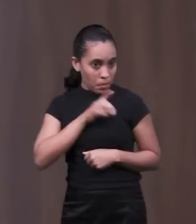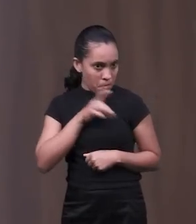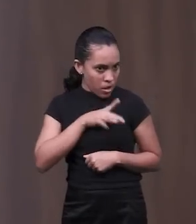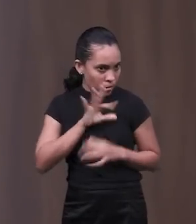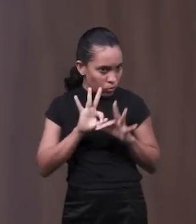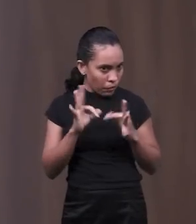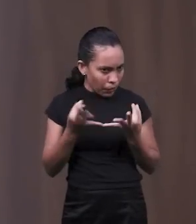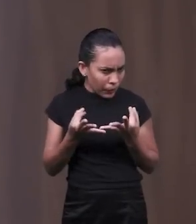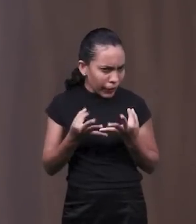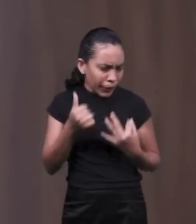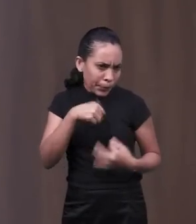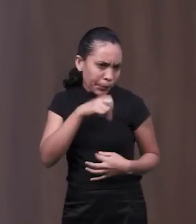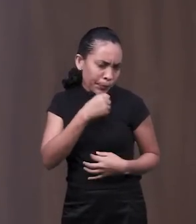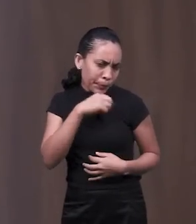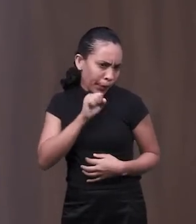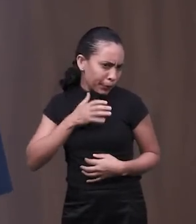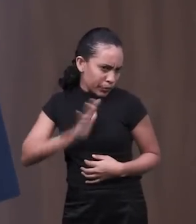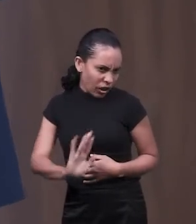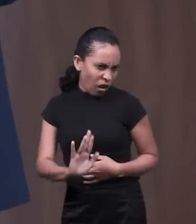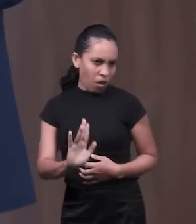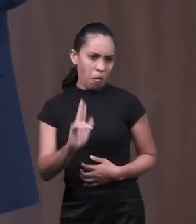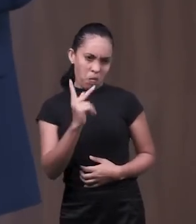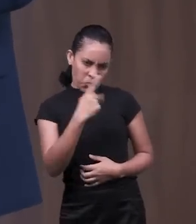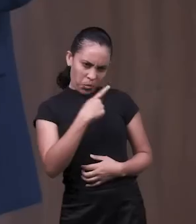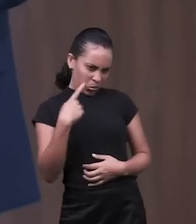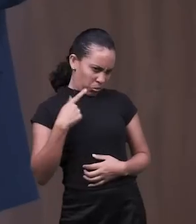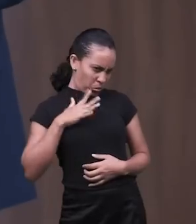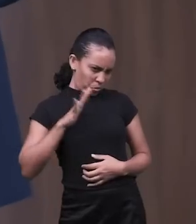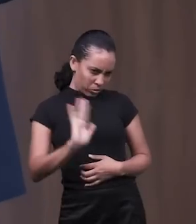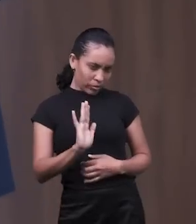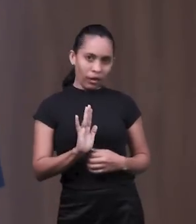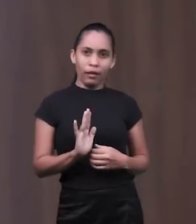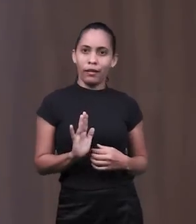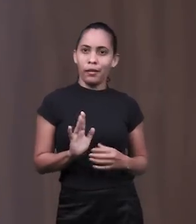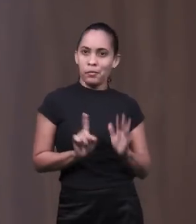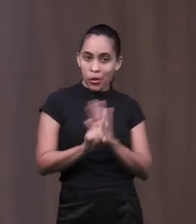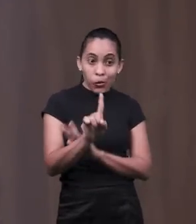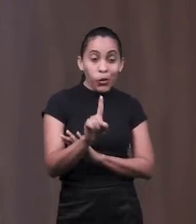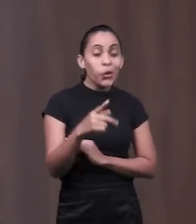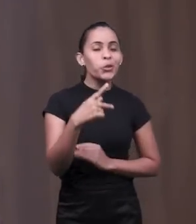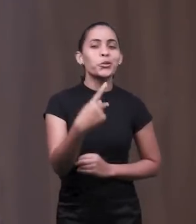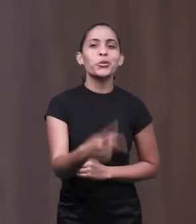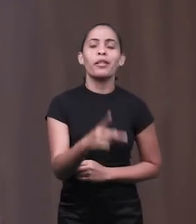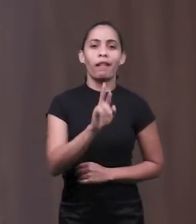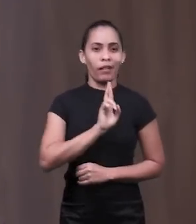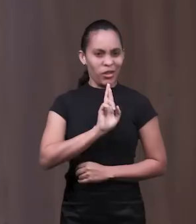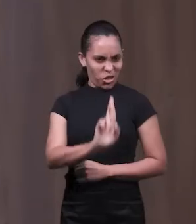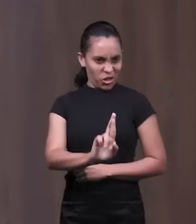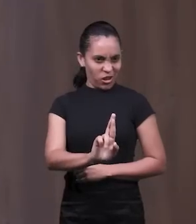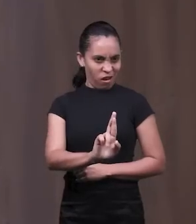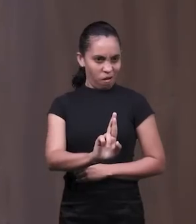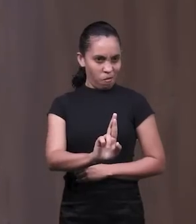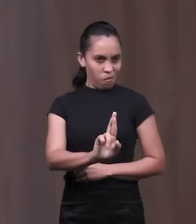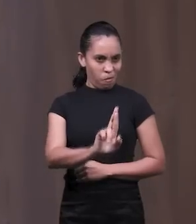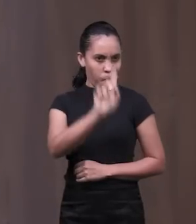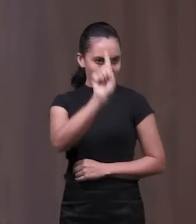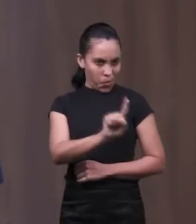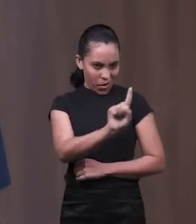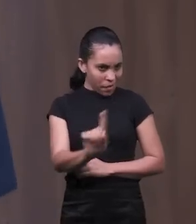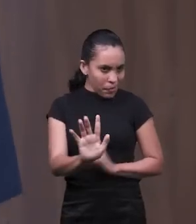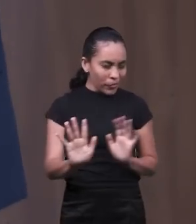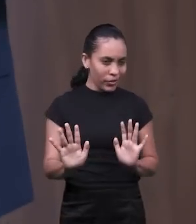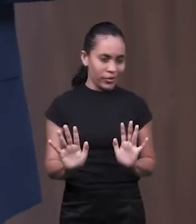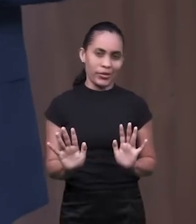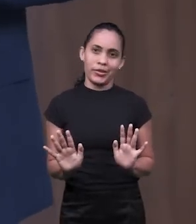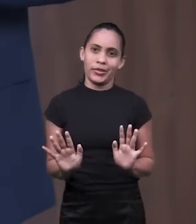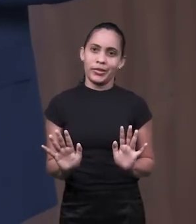tem medo dos seus pais não gostarem, tem medo do seu pastor não gostar, e pelo contrário... Sua religião proíbe? Não é? E pelo contrário, os pastores